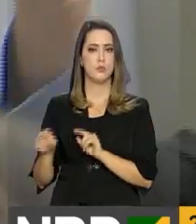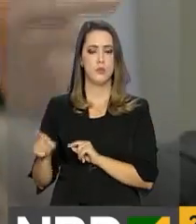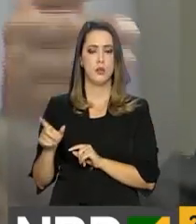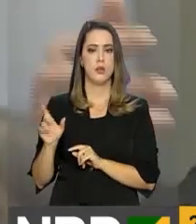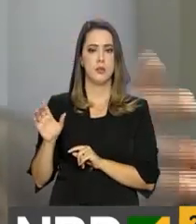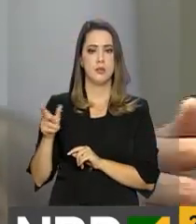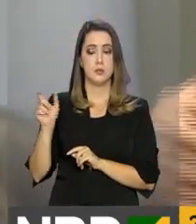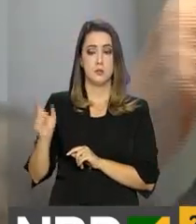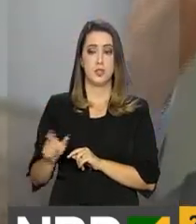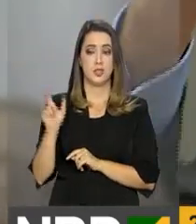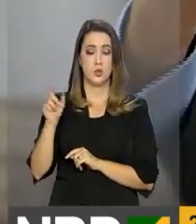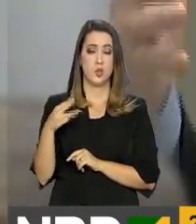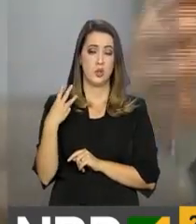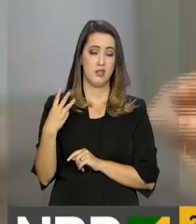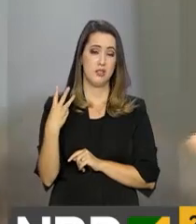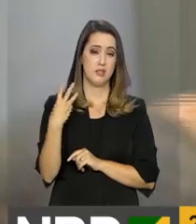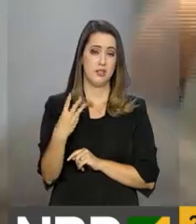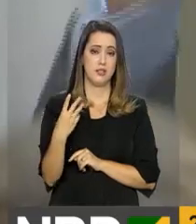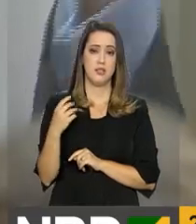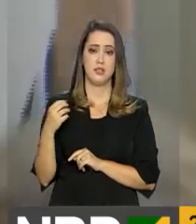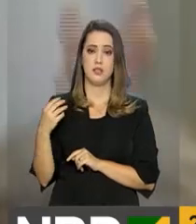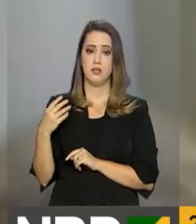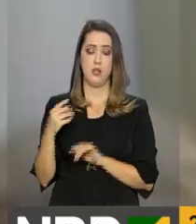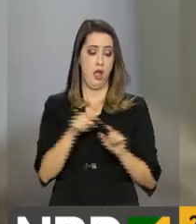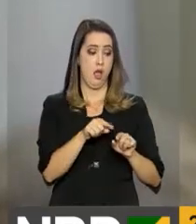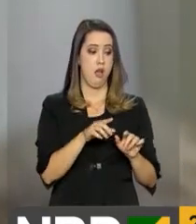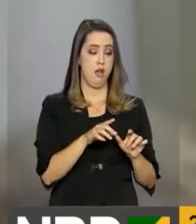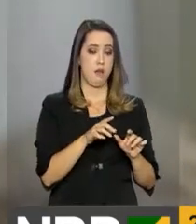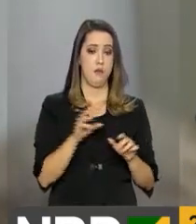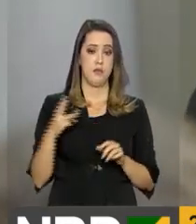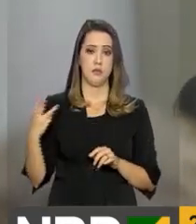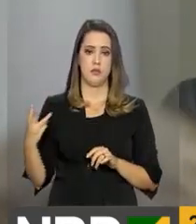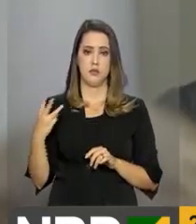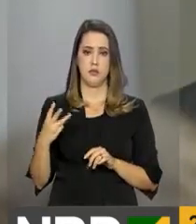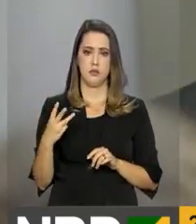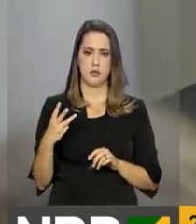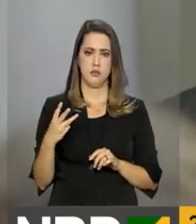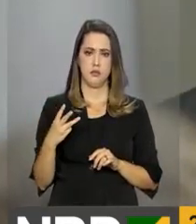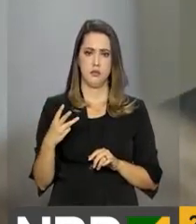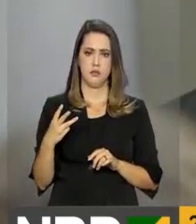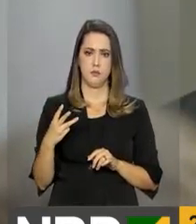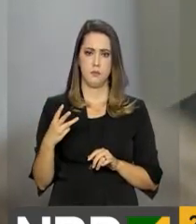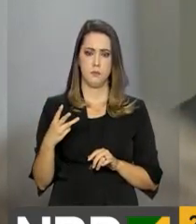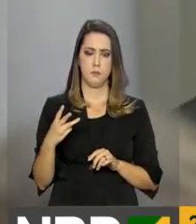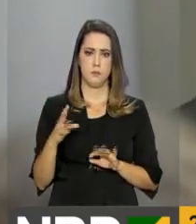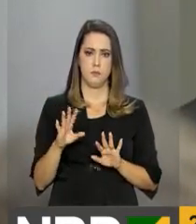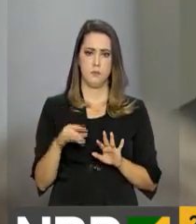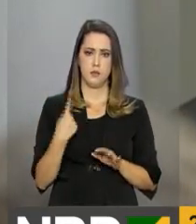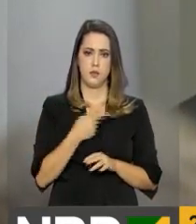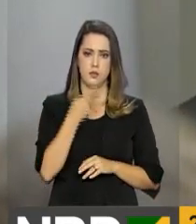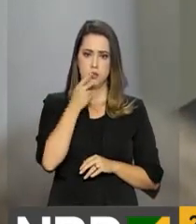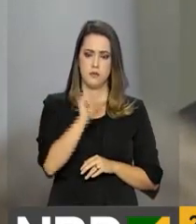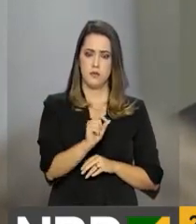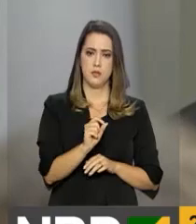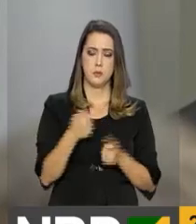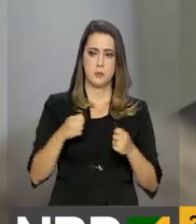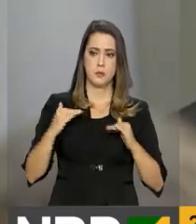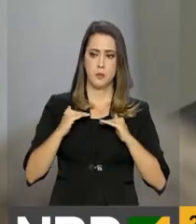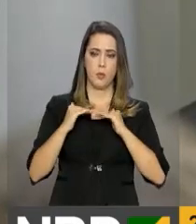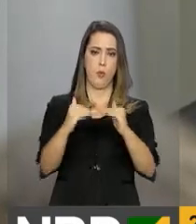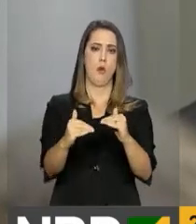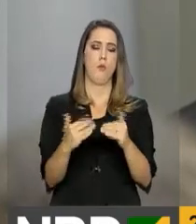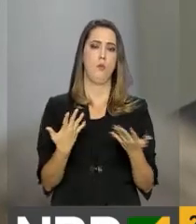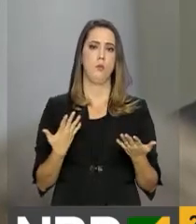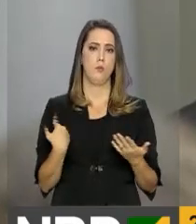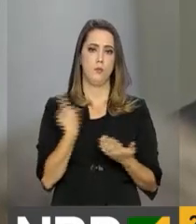aposentam 33, 30 mil, 25 mil, não é? Então nós temos que parificar,